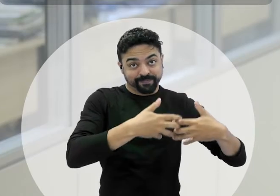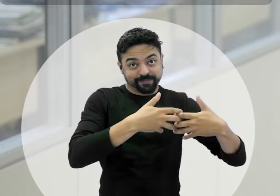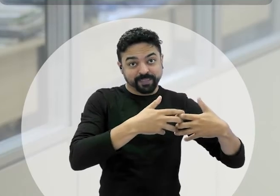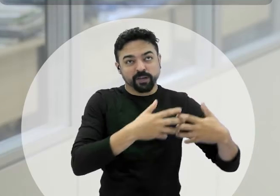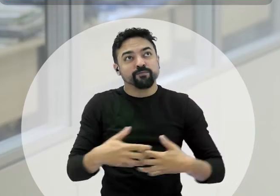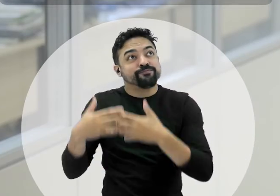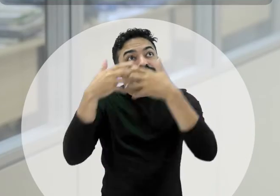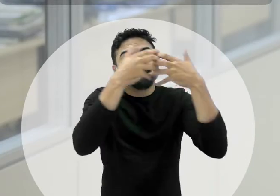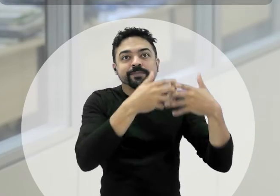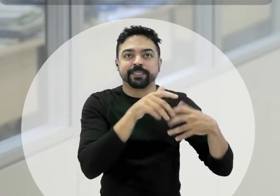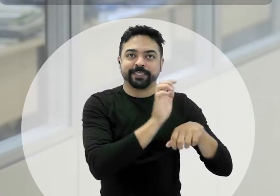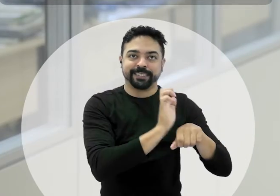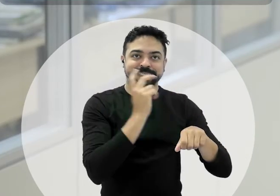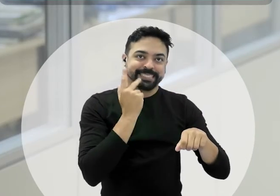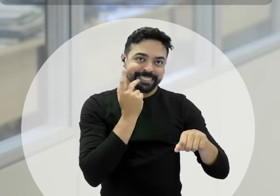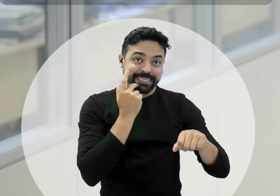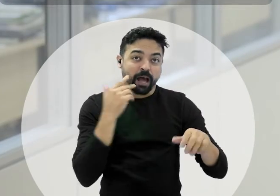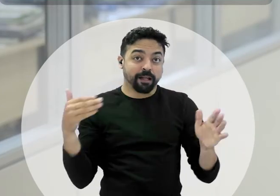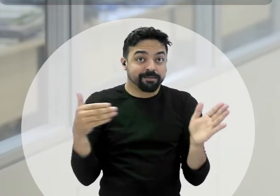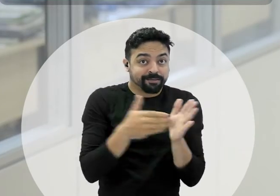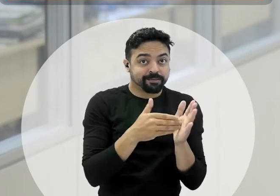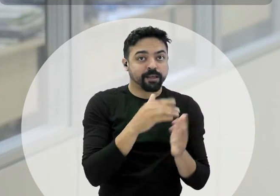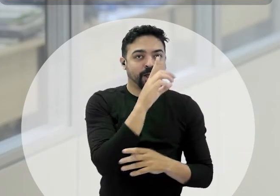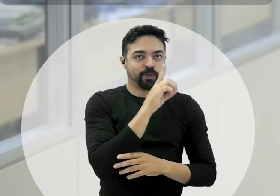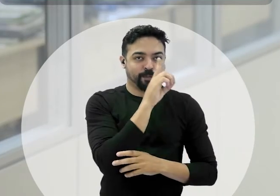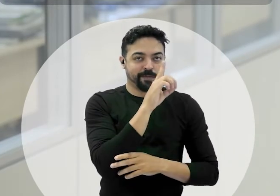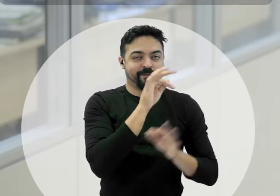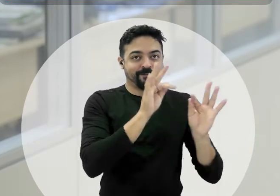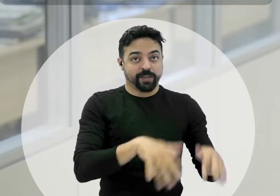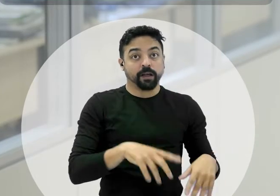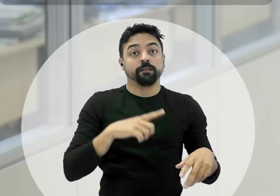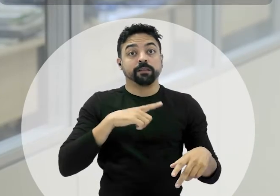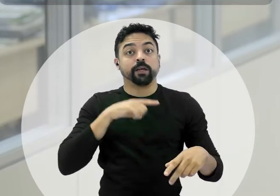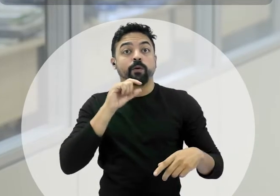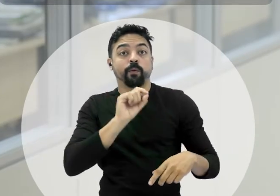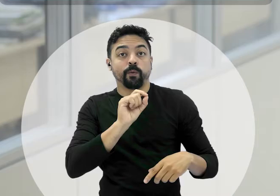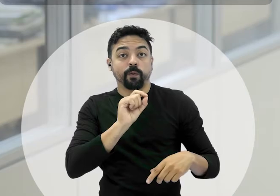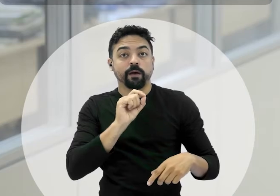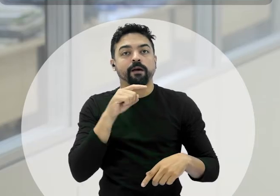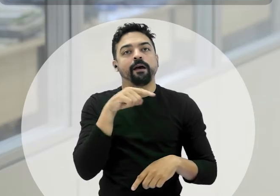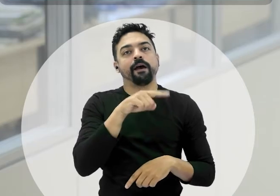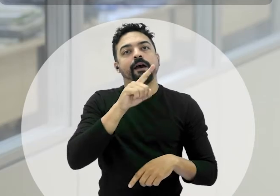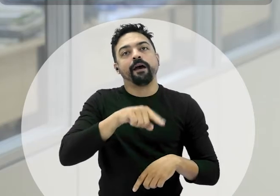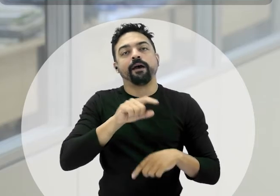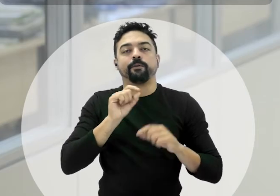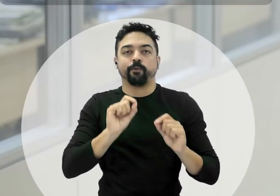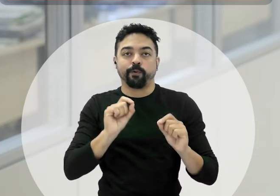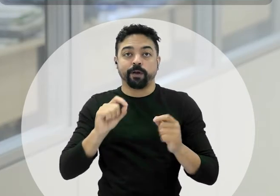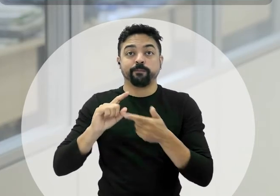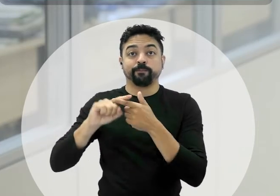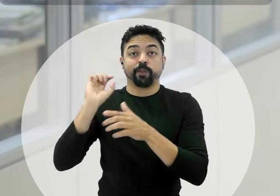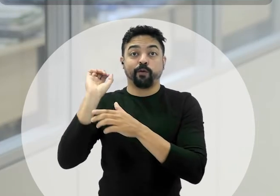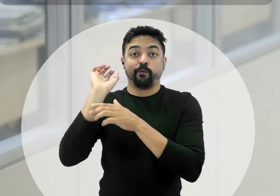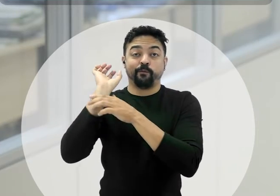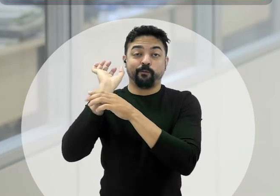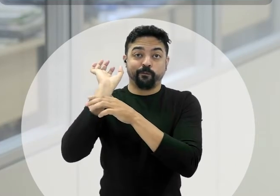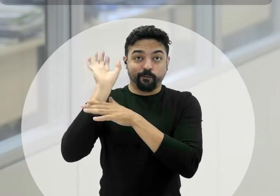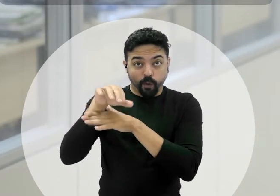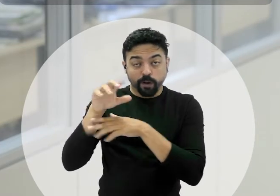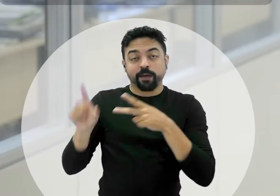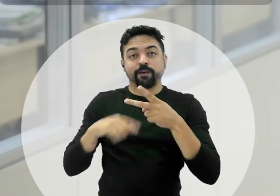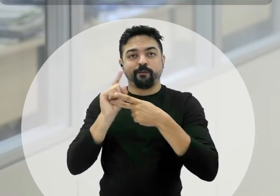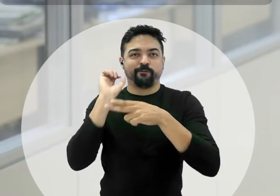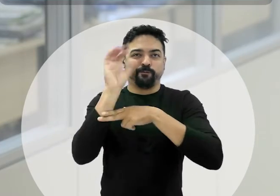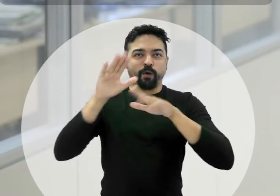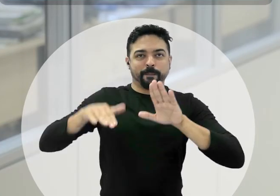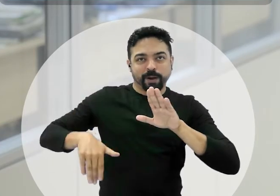GIFSE, competição que segue até o domingo, dia 11. As etapas incluídas nessa etapa são as seguintes: voleibol, vôlei de